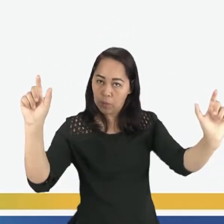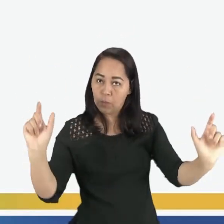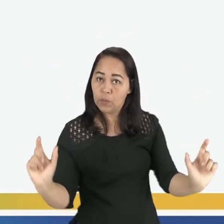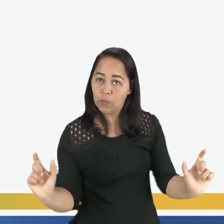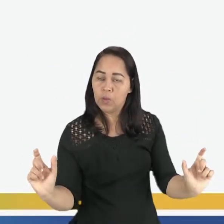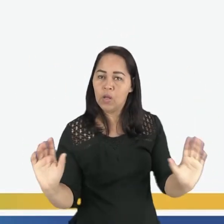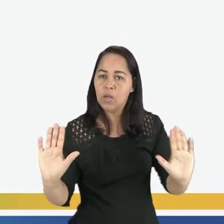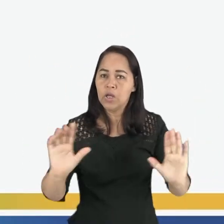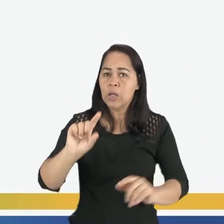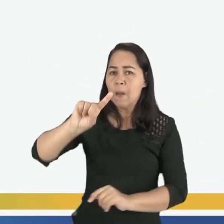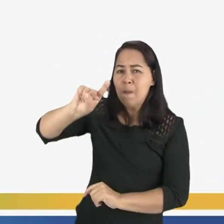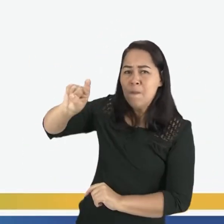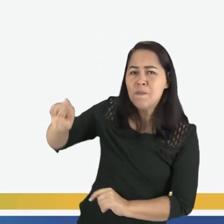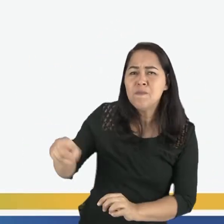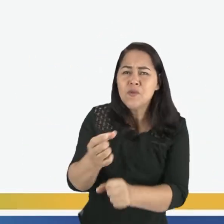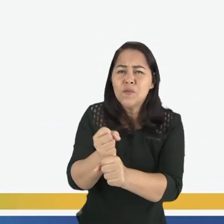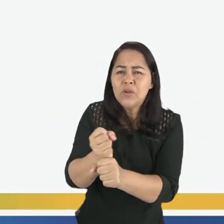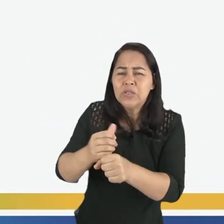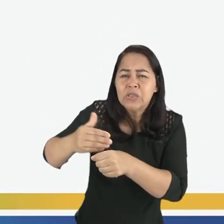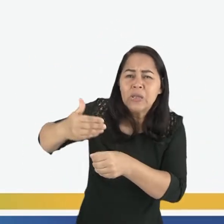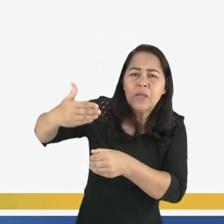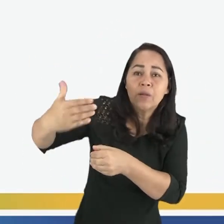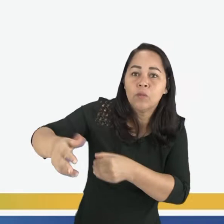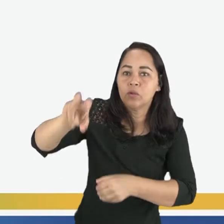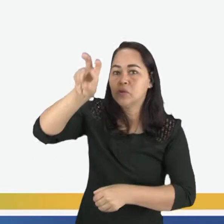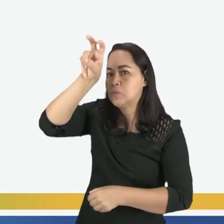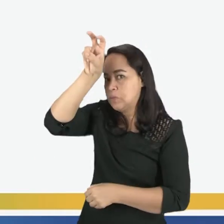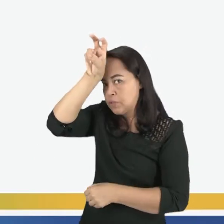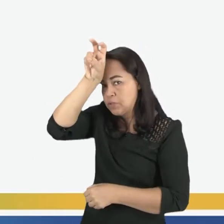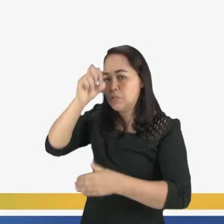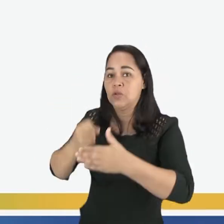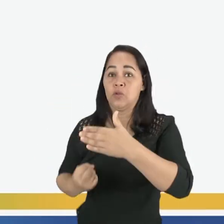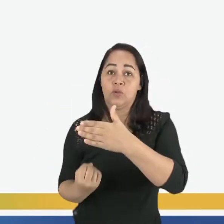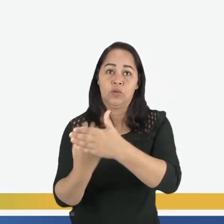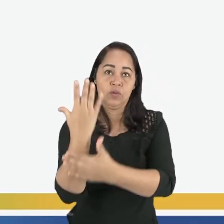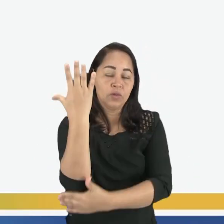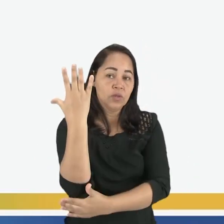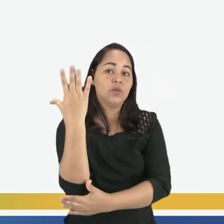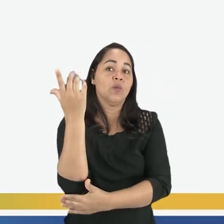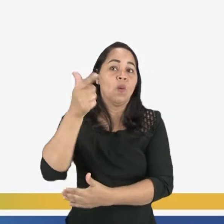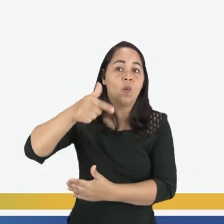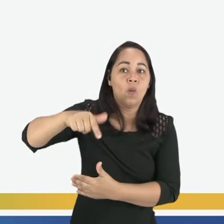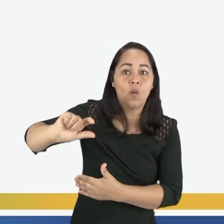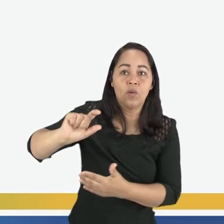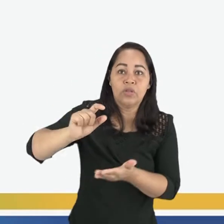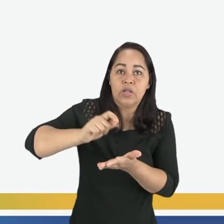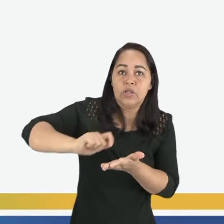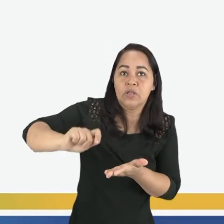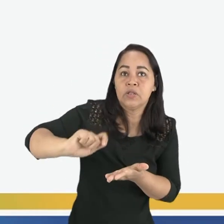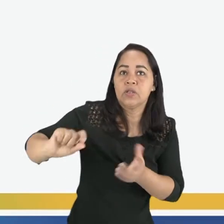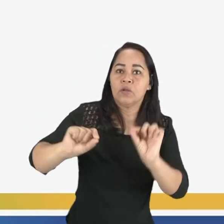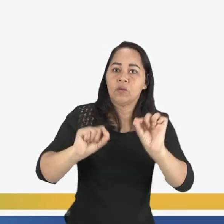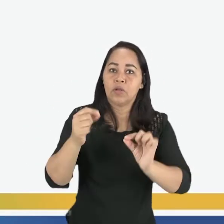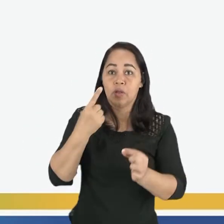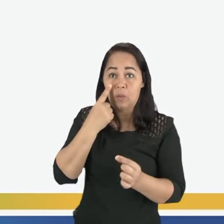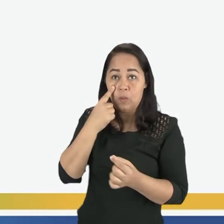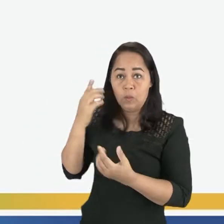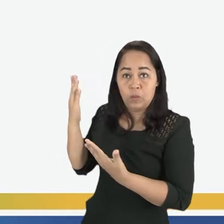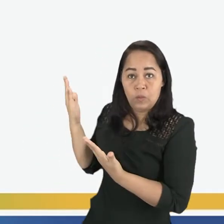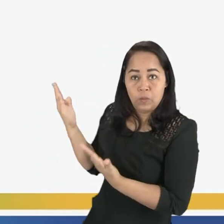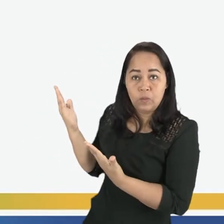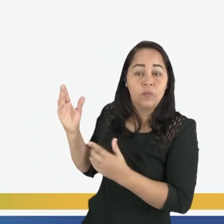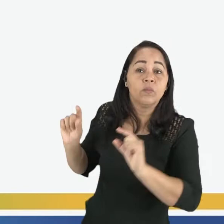Cerca de 1.000 anos depois, no Egito Antigo, surgiu a escrita hieroglífica. Os hieróglifos são desenhos que